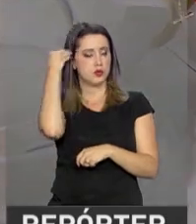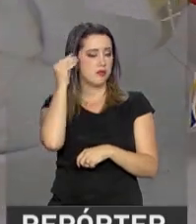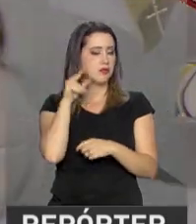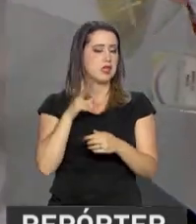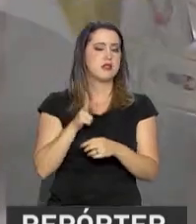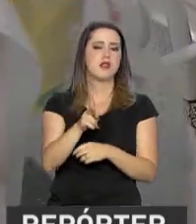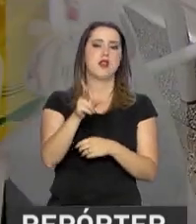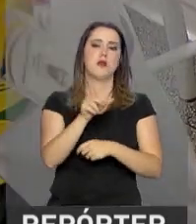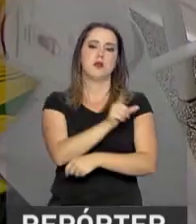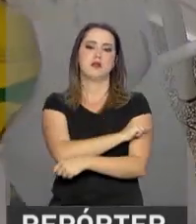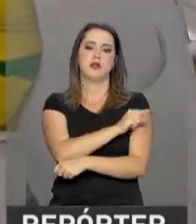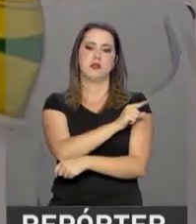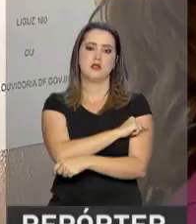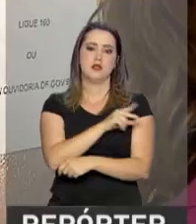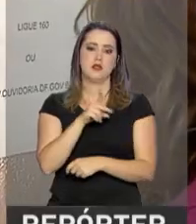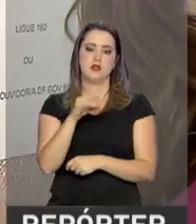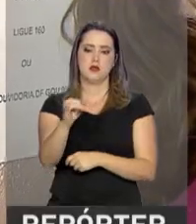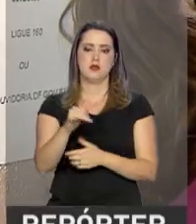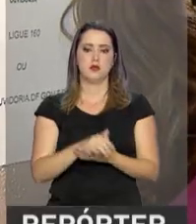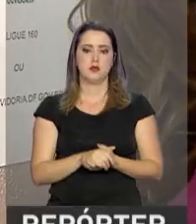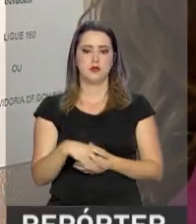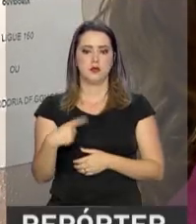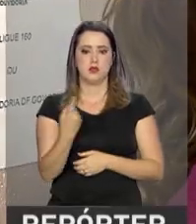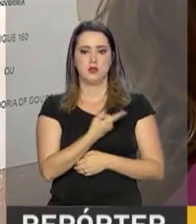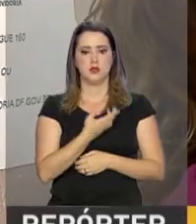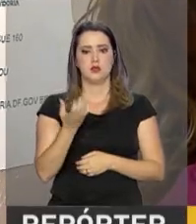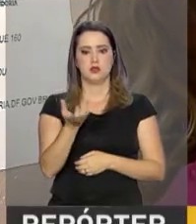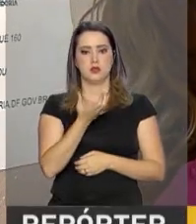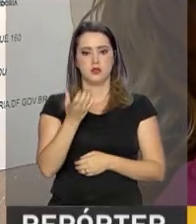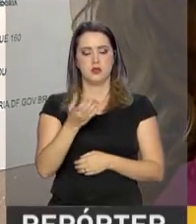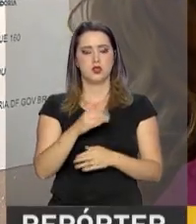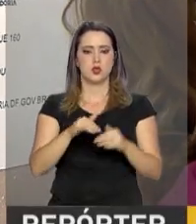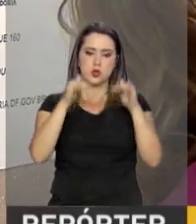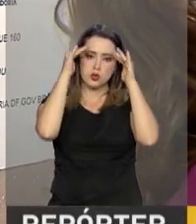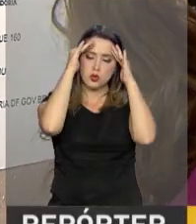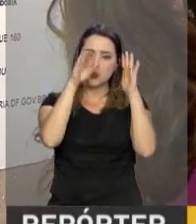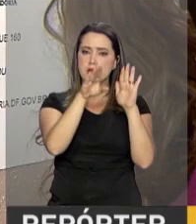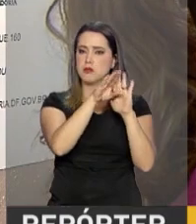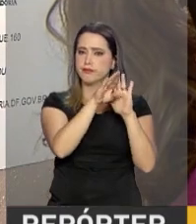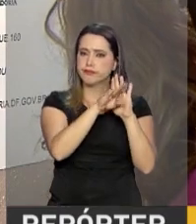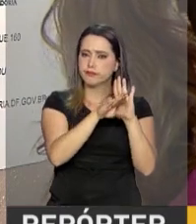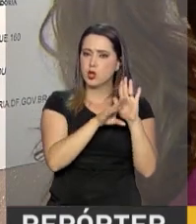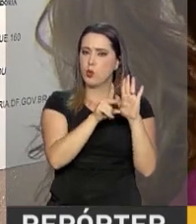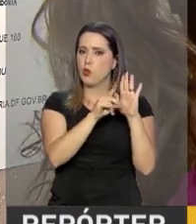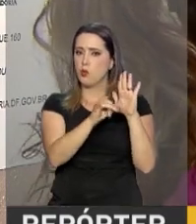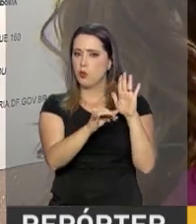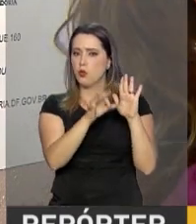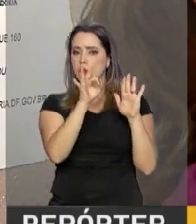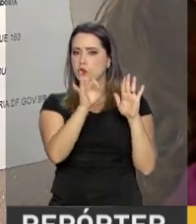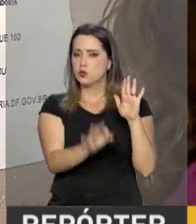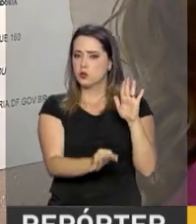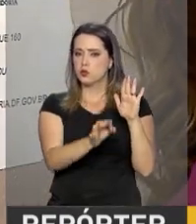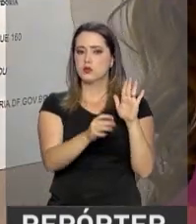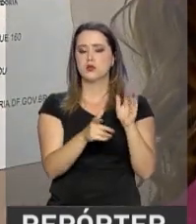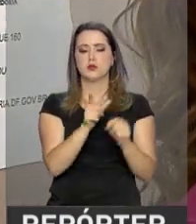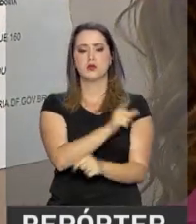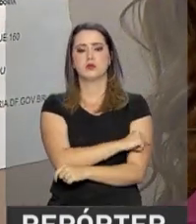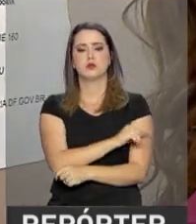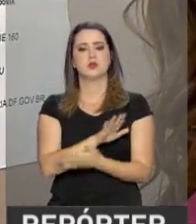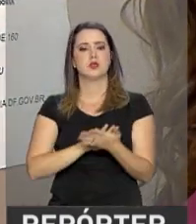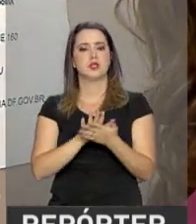manter a vacinação em dia a gente tenta sempre seguir o calendário bem direitinho pra não ter problema na saúde